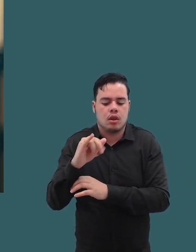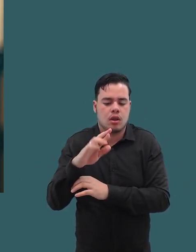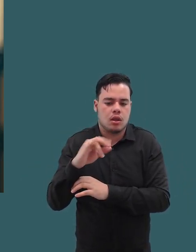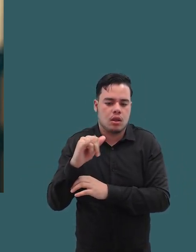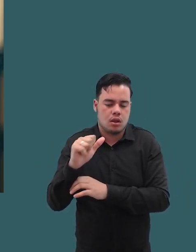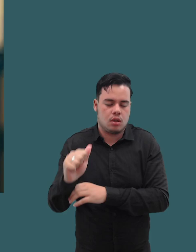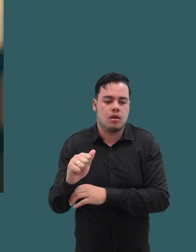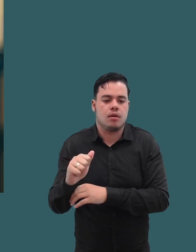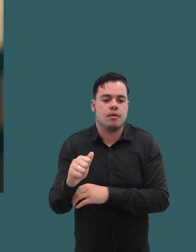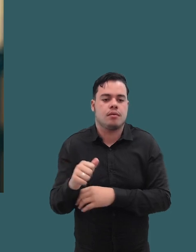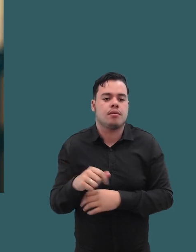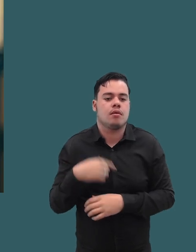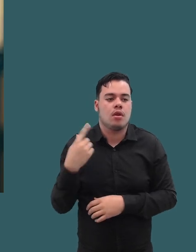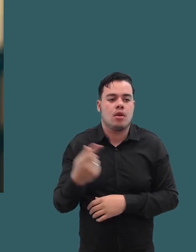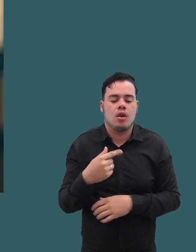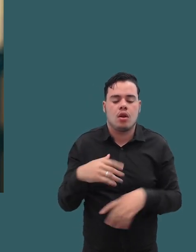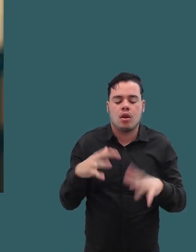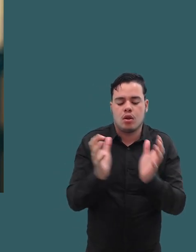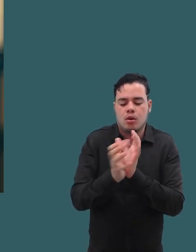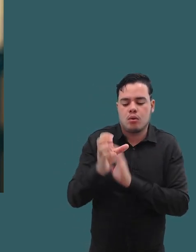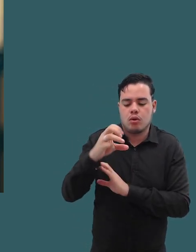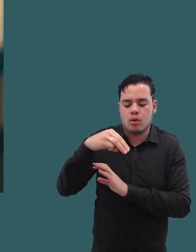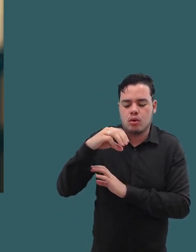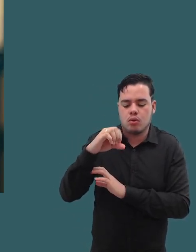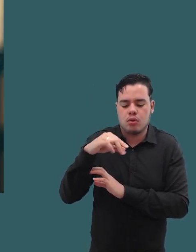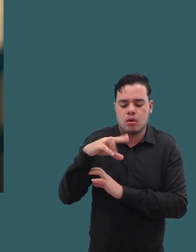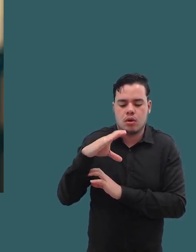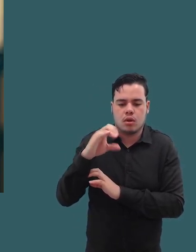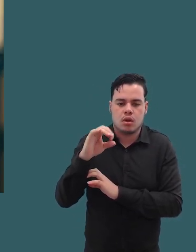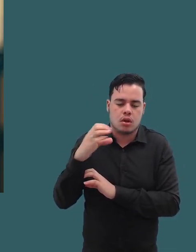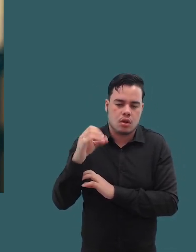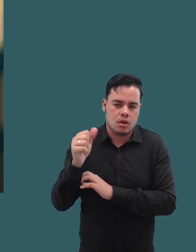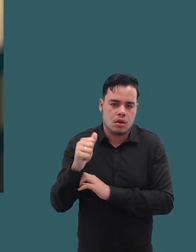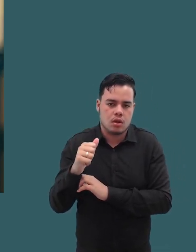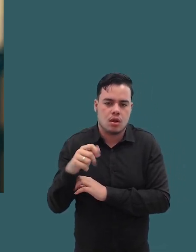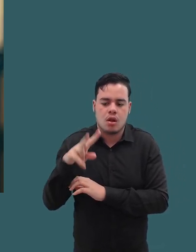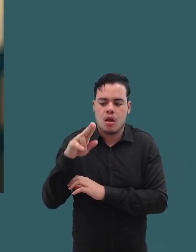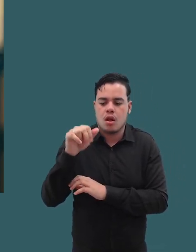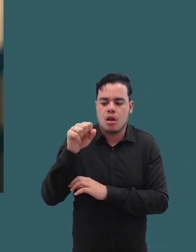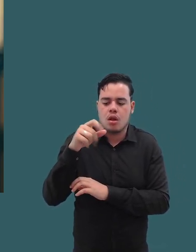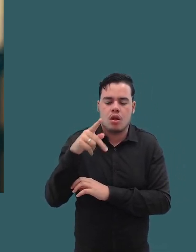grupo de comunicação, jornalismo e comunicação organizada da USP,